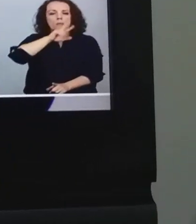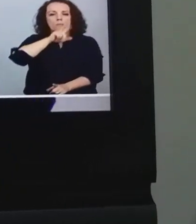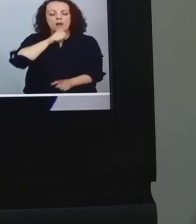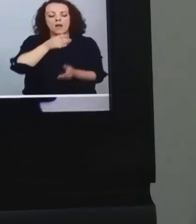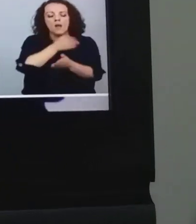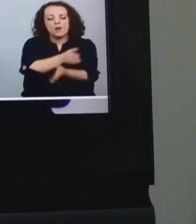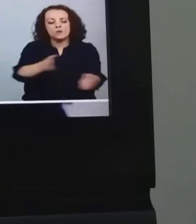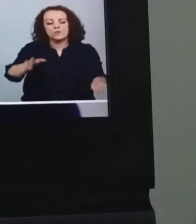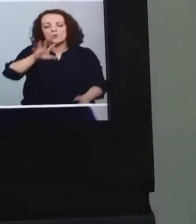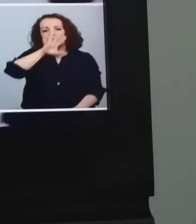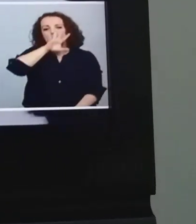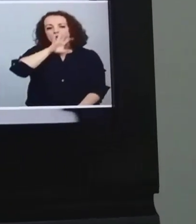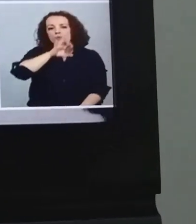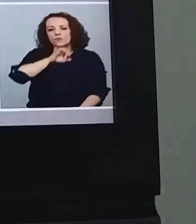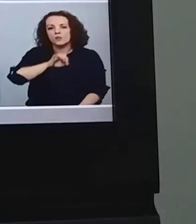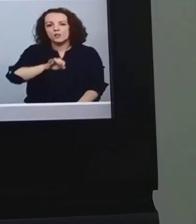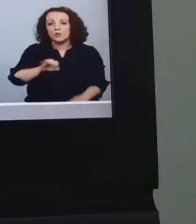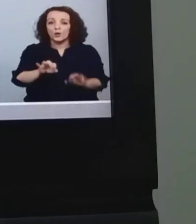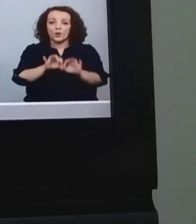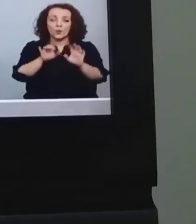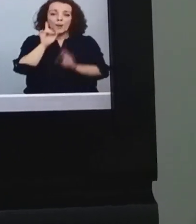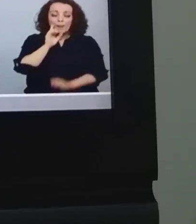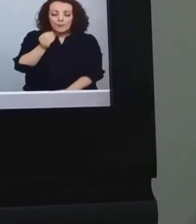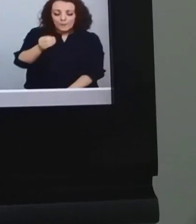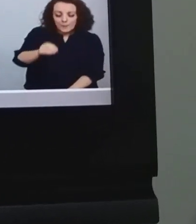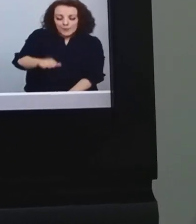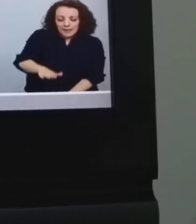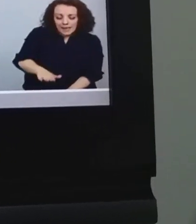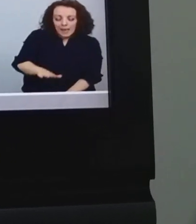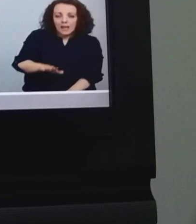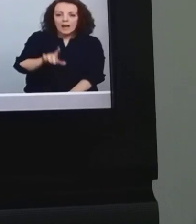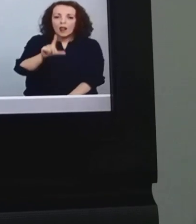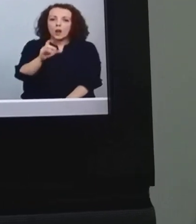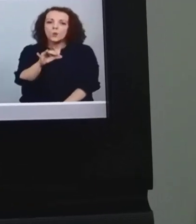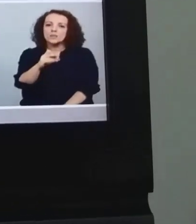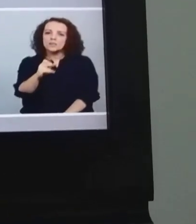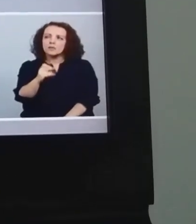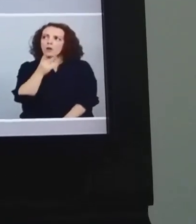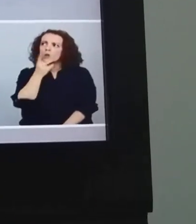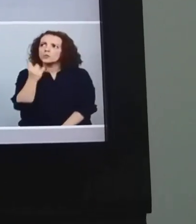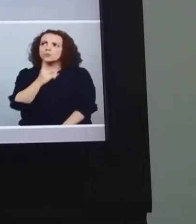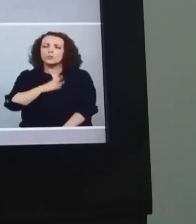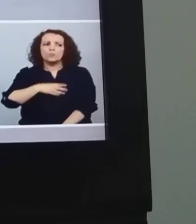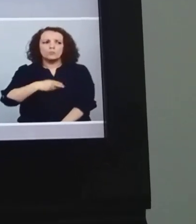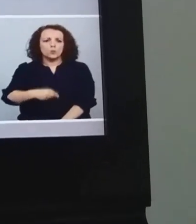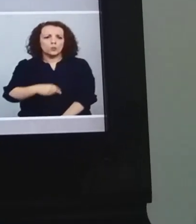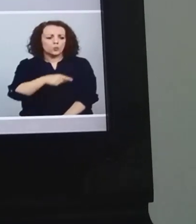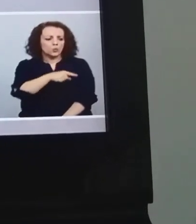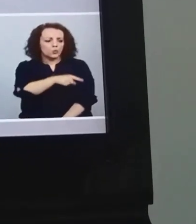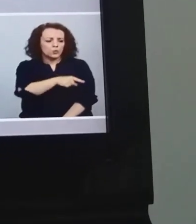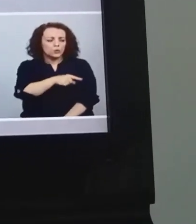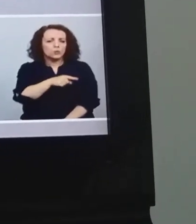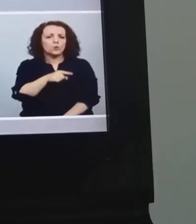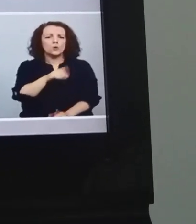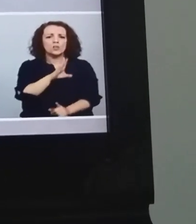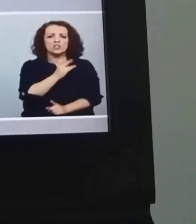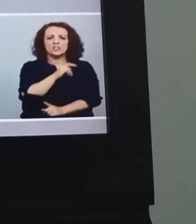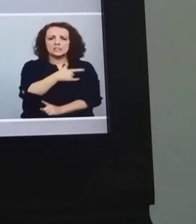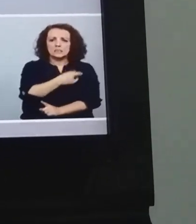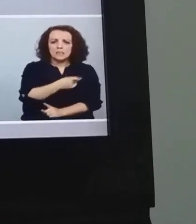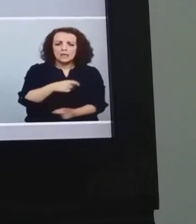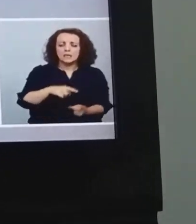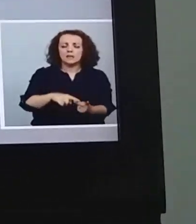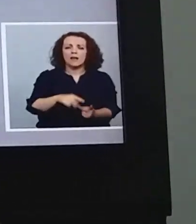diz, como a pequena Lúcia, que se via sozinha no mundo, ao saber que o Francisco e a Jacinta morreriam